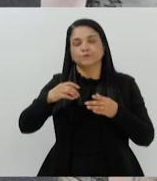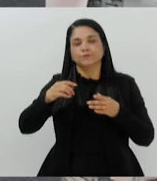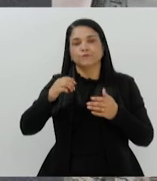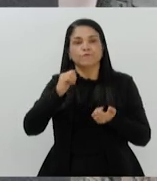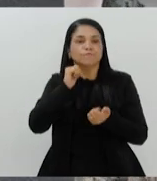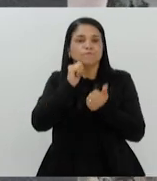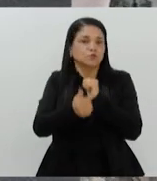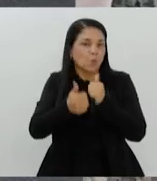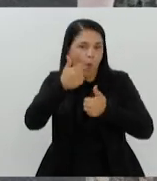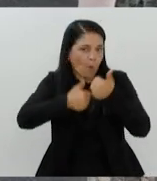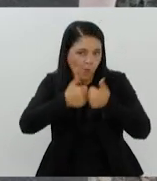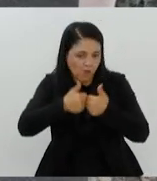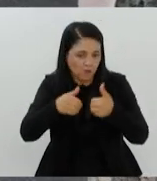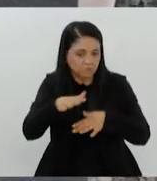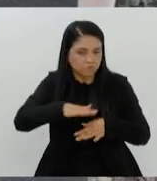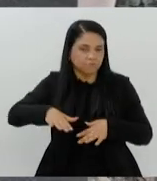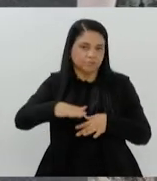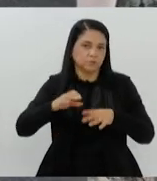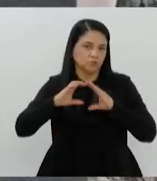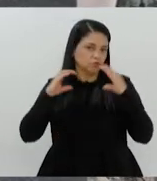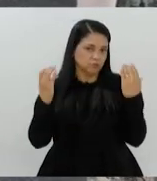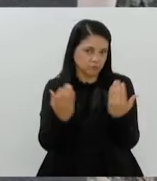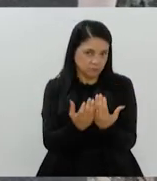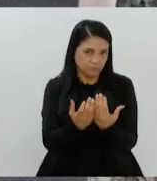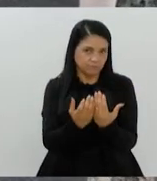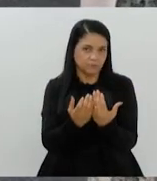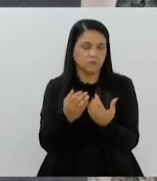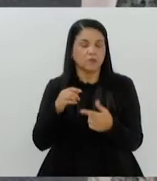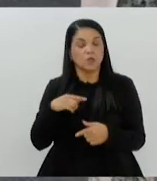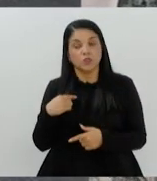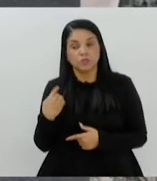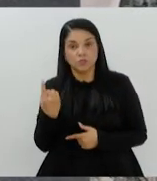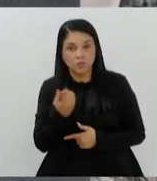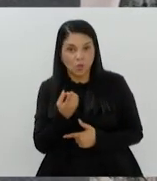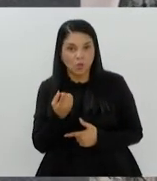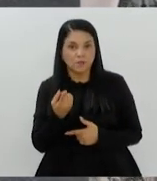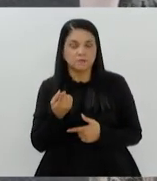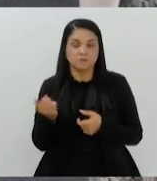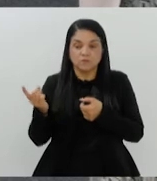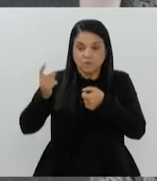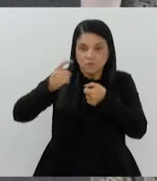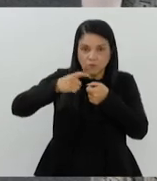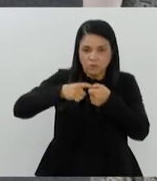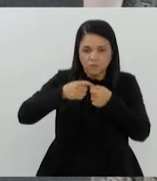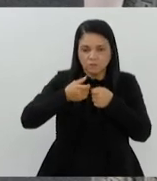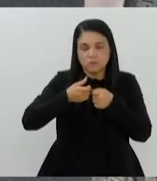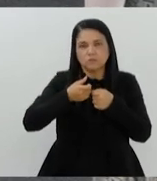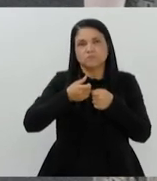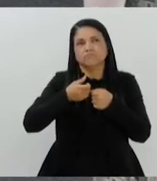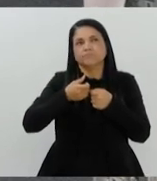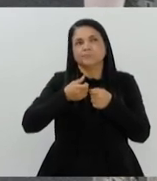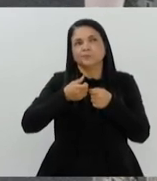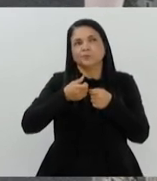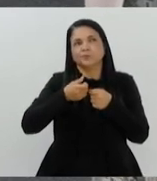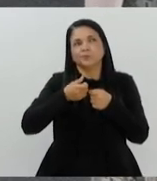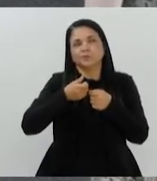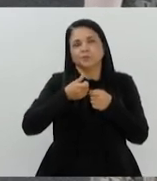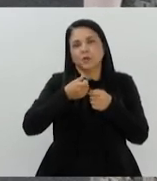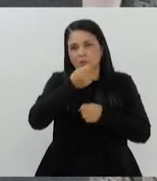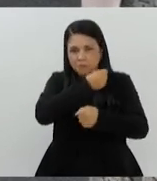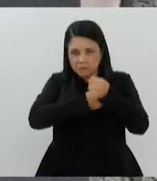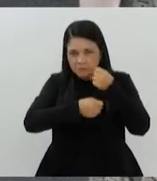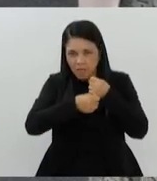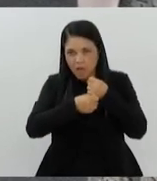E, quando nós retomamos aqui as atividades no segundo semestre do ano passado, tanto